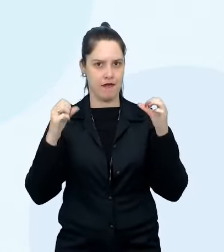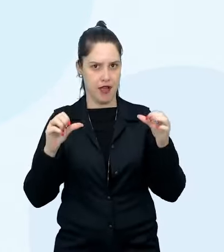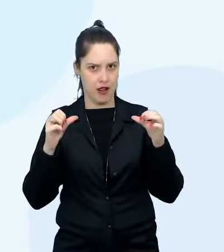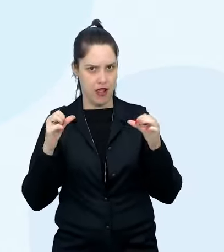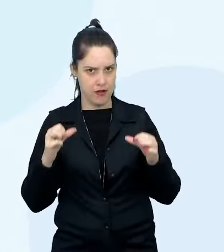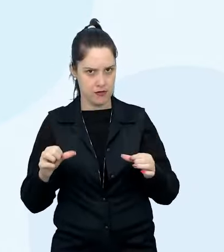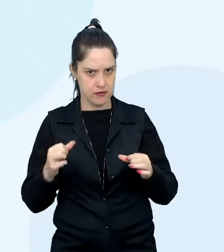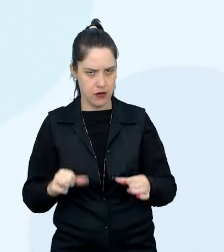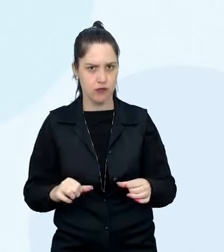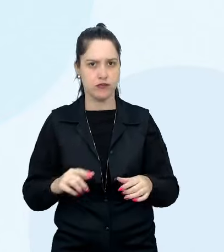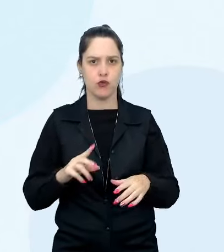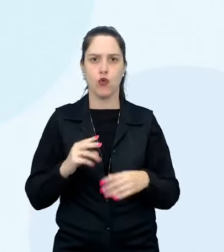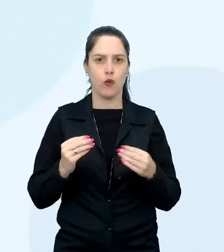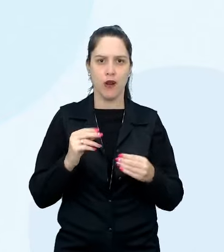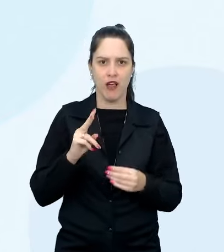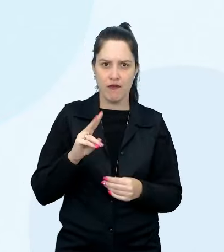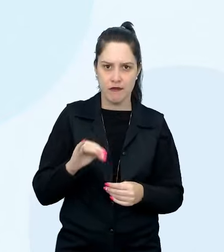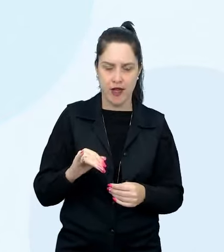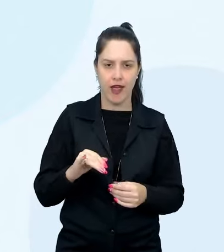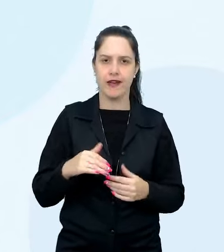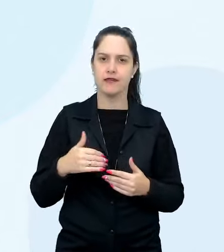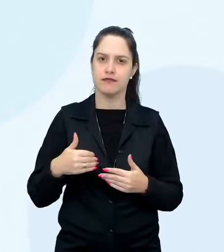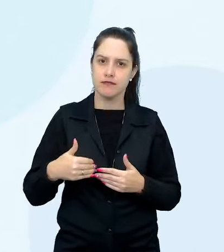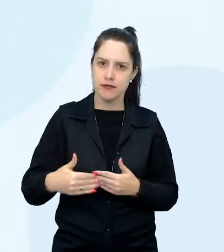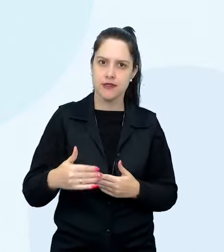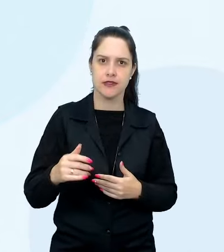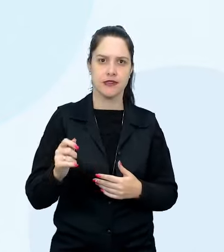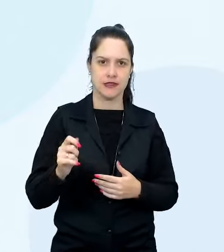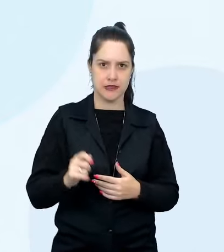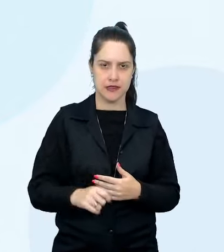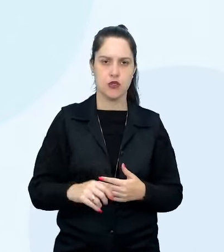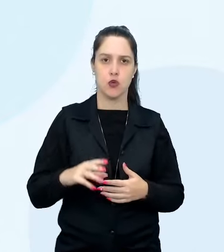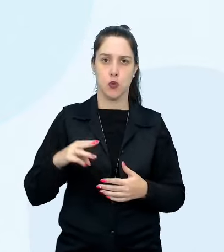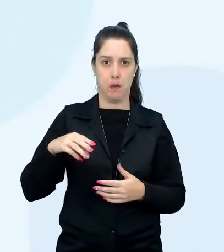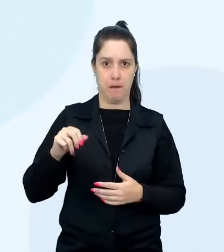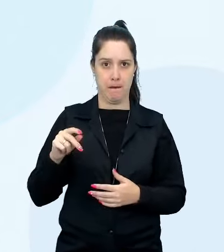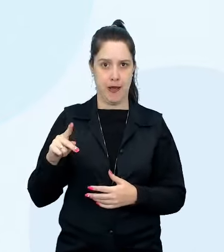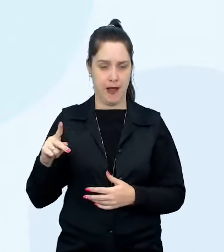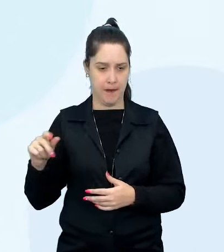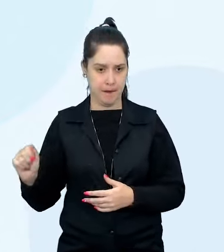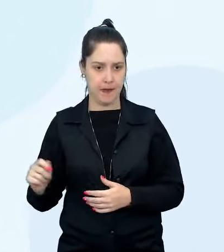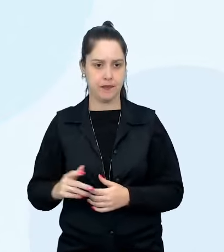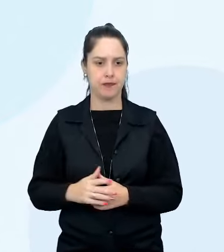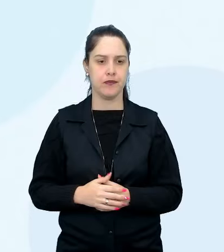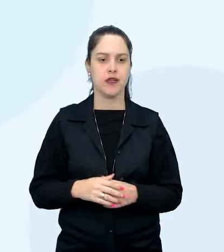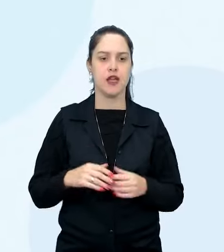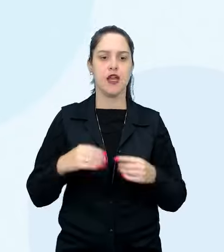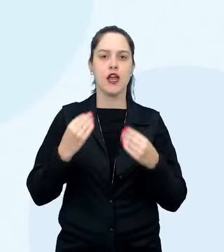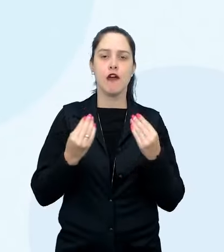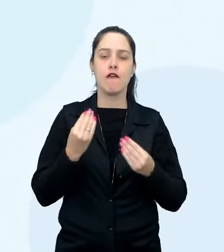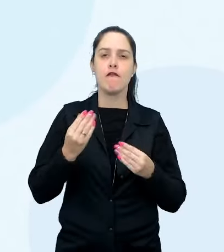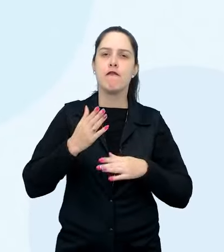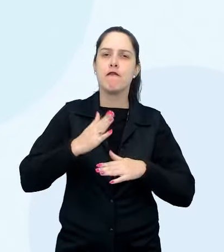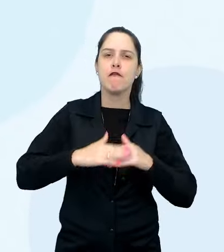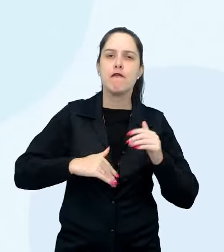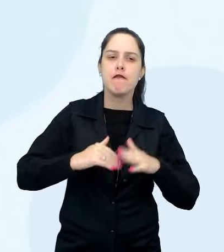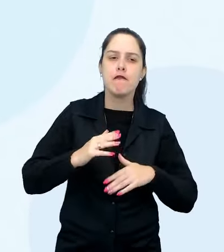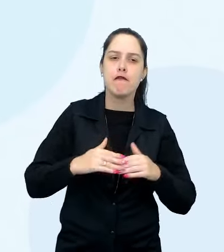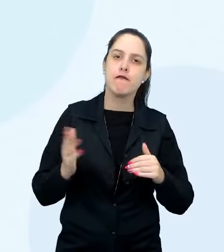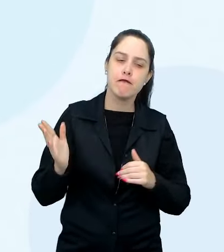vai se dando, estando presente nos mapas. A gente vai ter uma parte de vamos praticar,